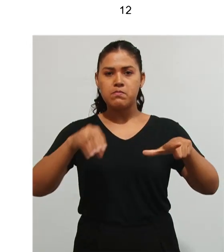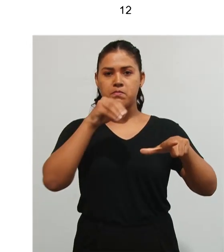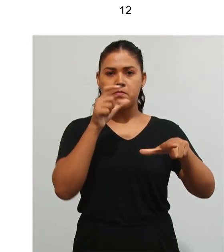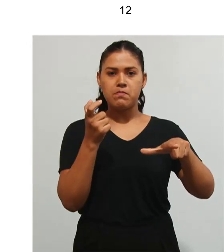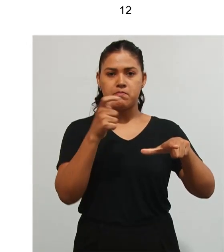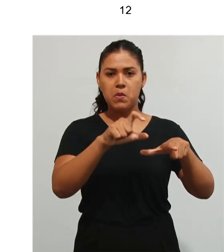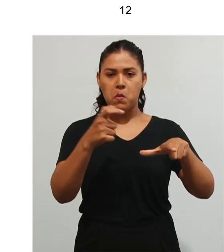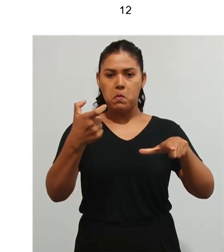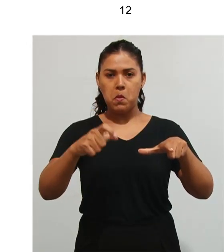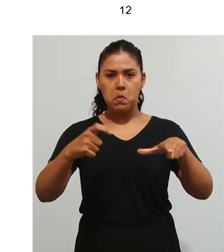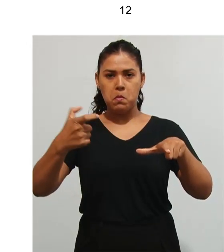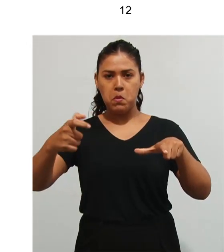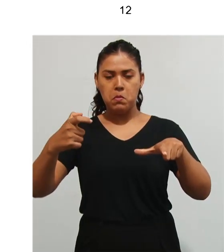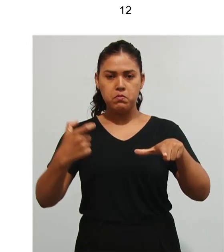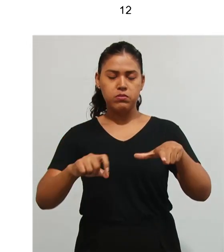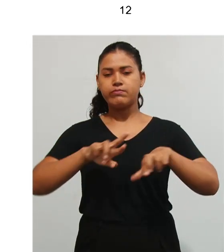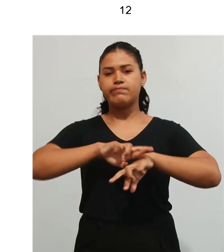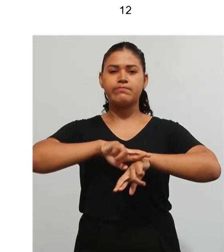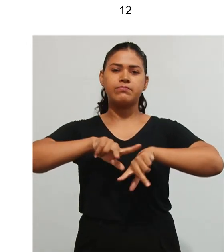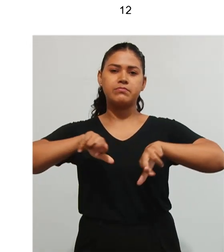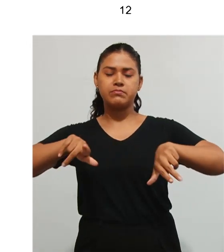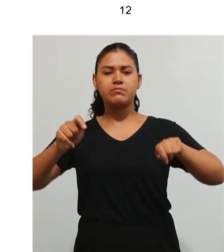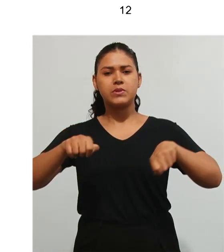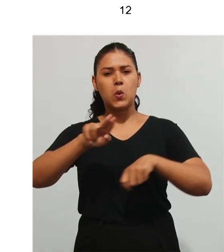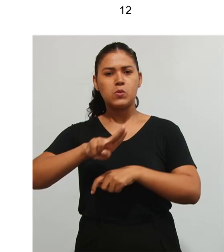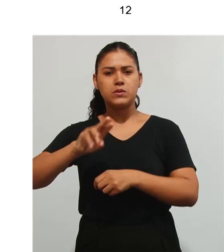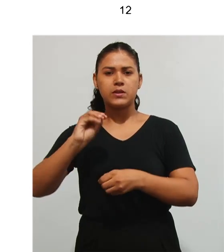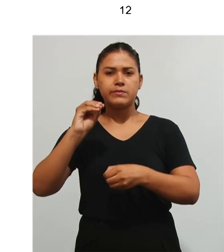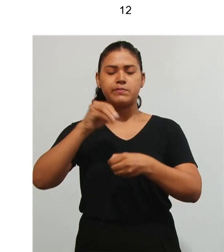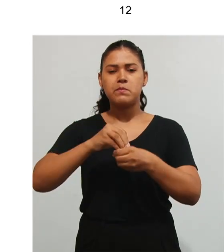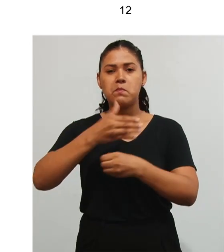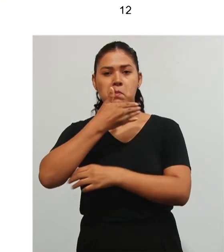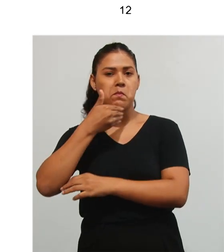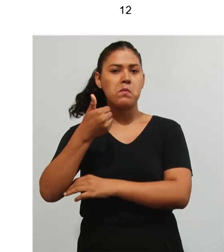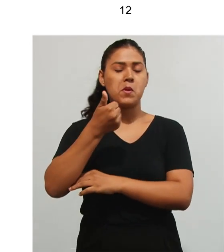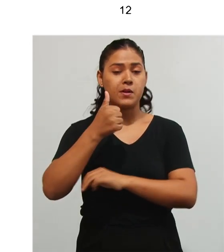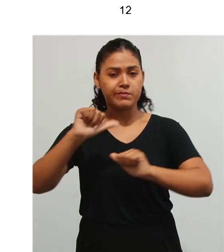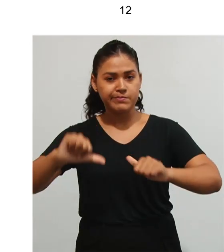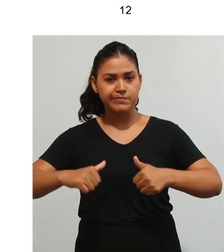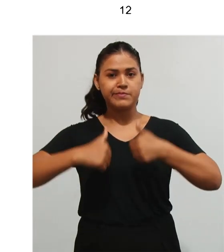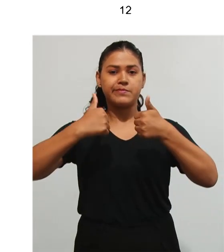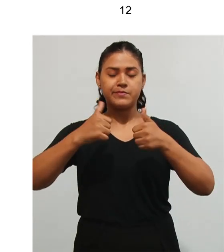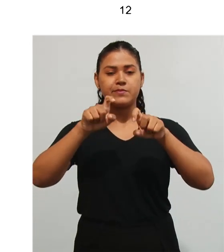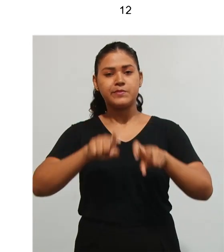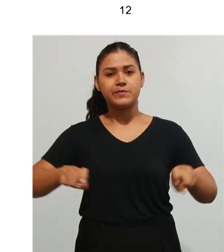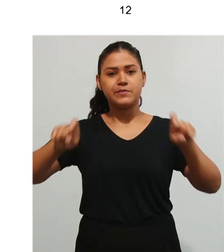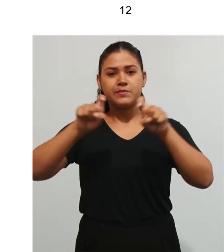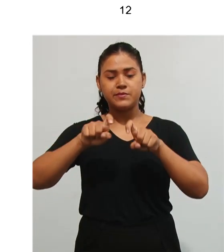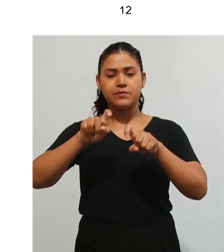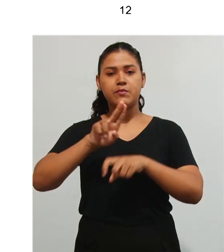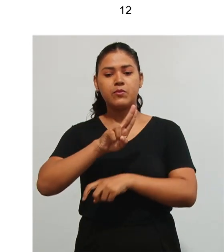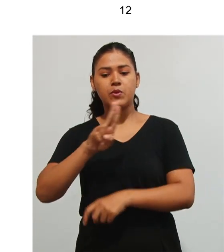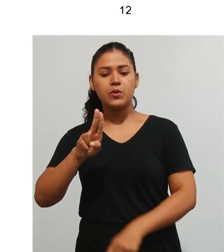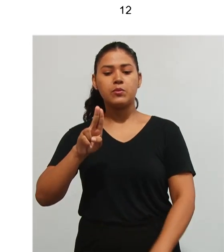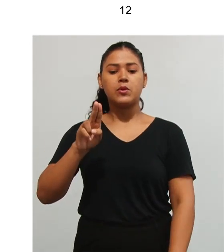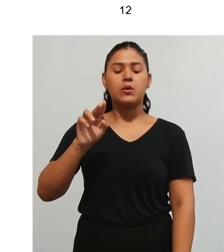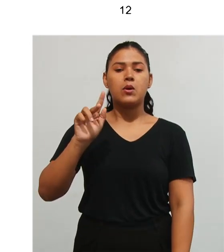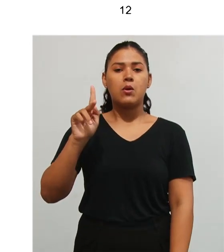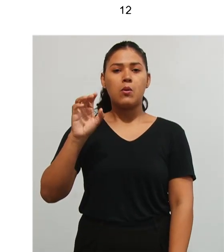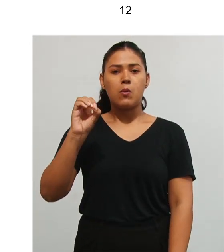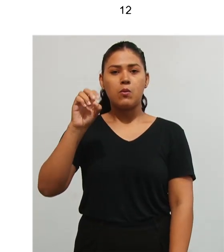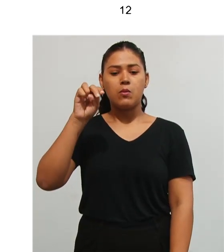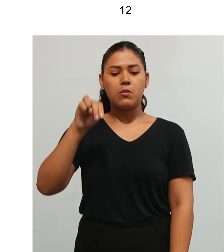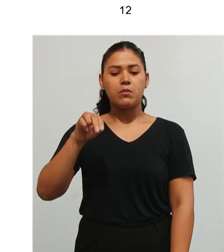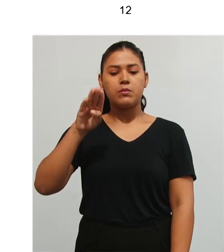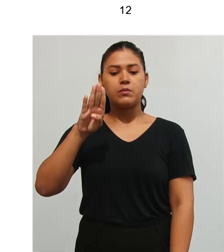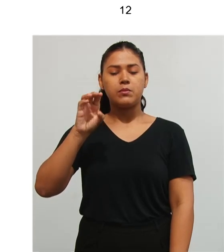que são algumas placas de expansão, digamos assim, né? Então nós temos as placas chamadas placas on-board, que são aquelas que